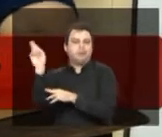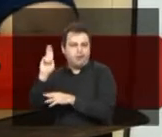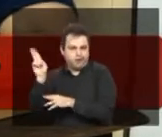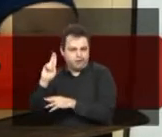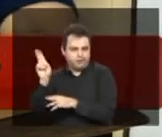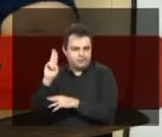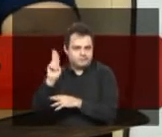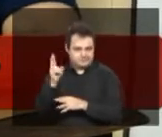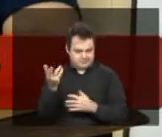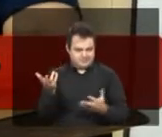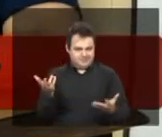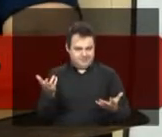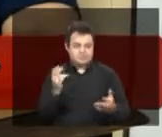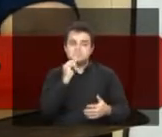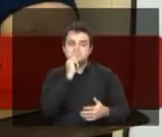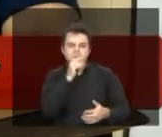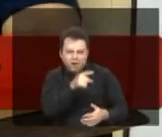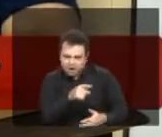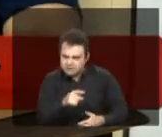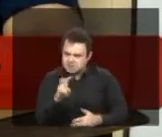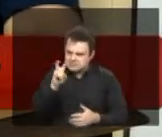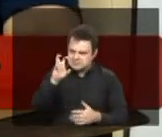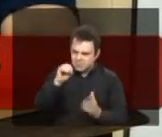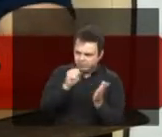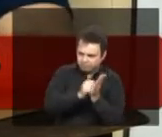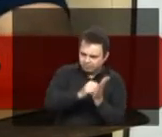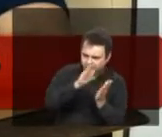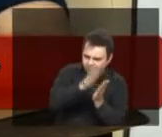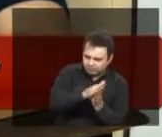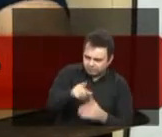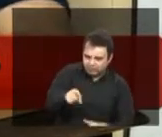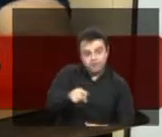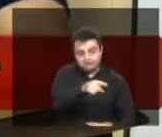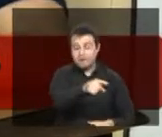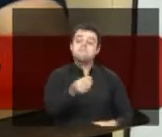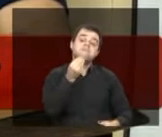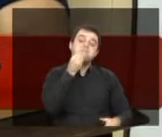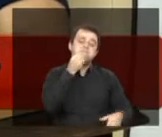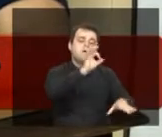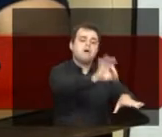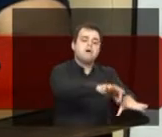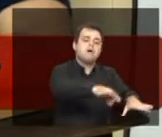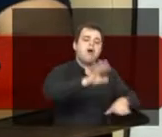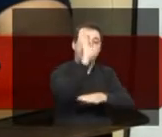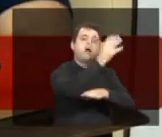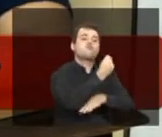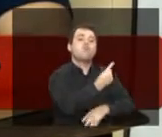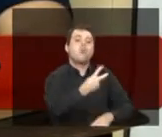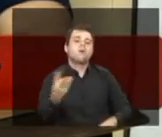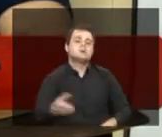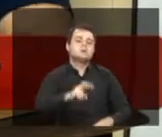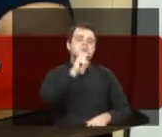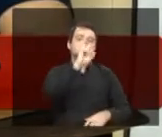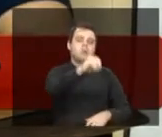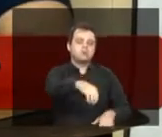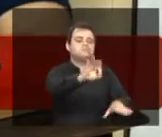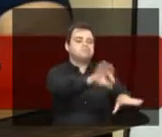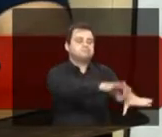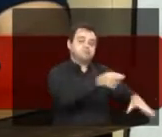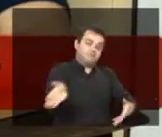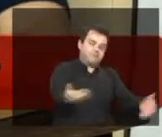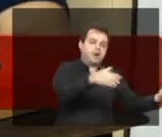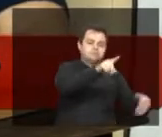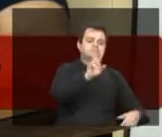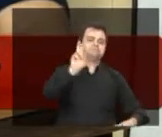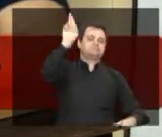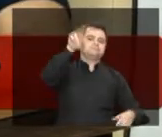50 UFMs, então 50 árvores que o senhor vai ter que plantar, mudas, né, no caso. Então está tramitando, a gente espera